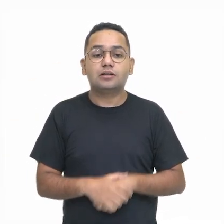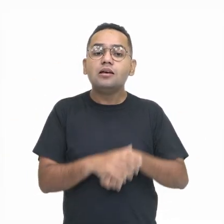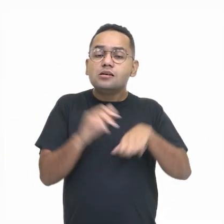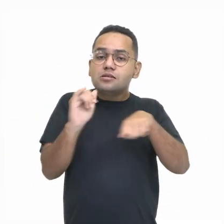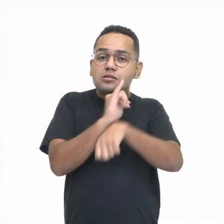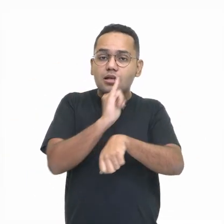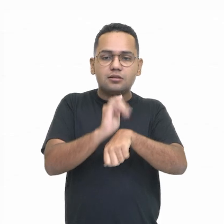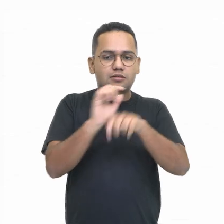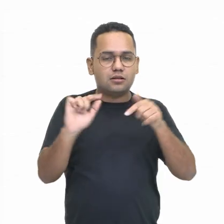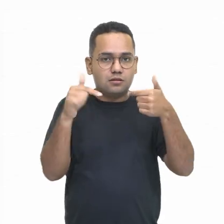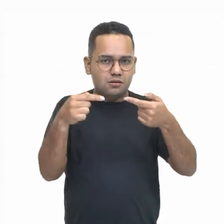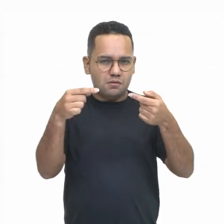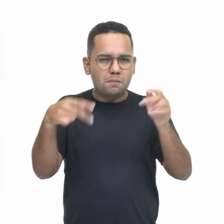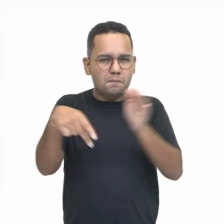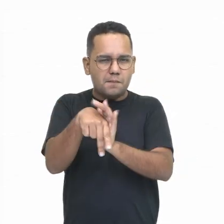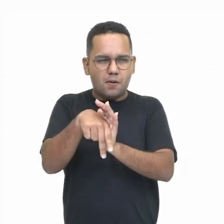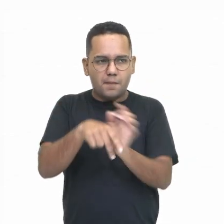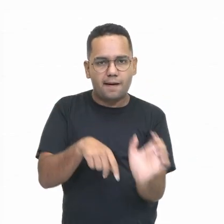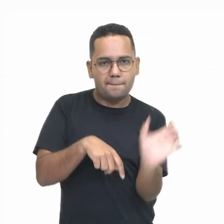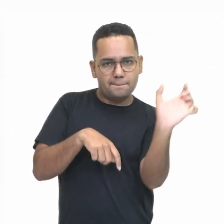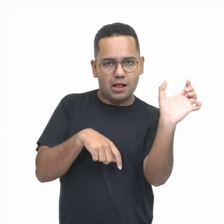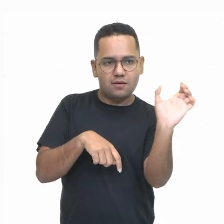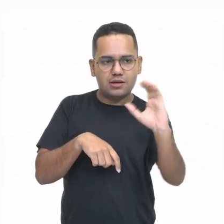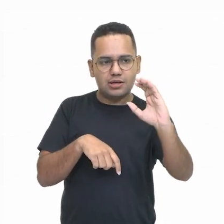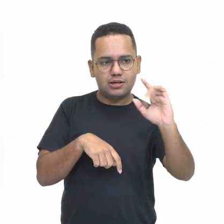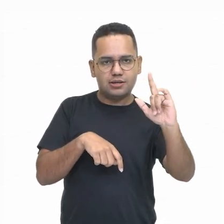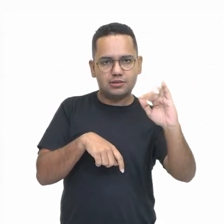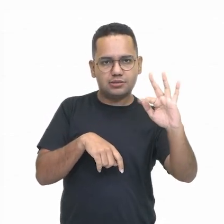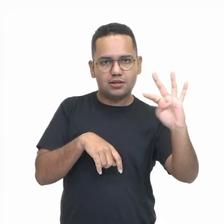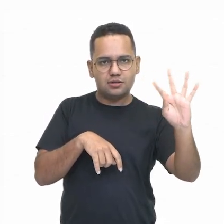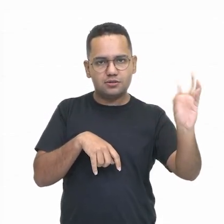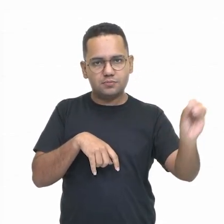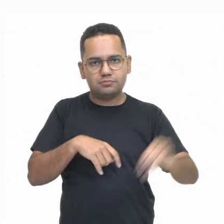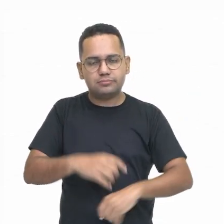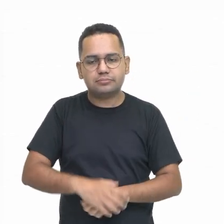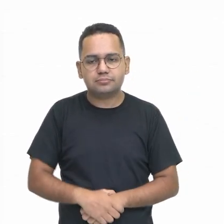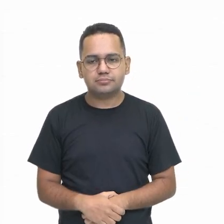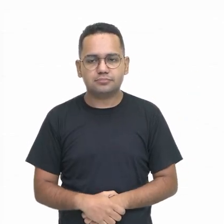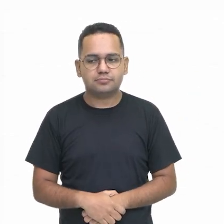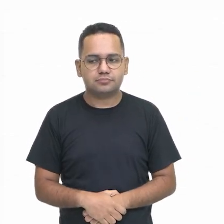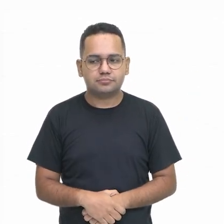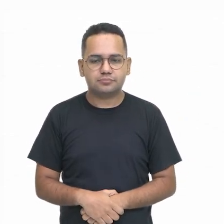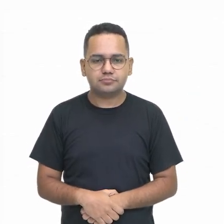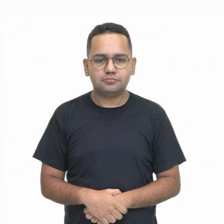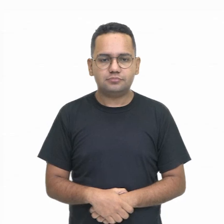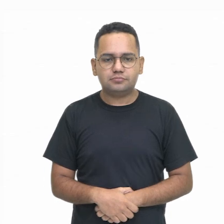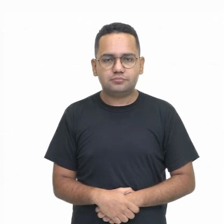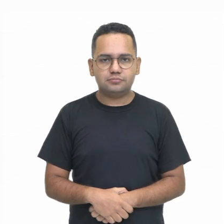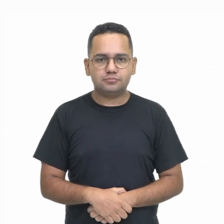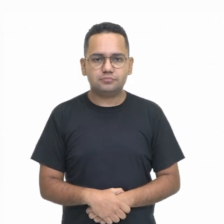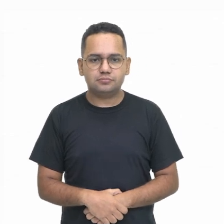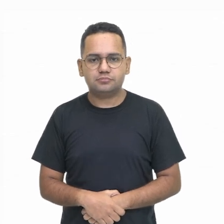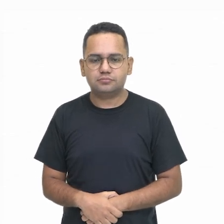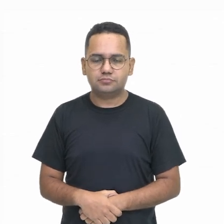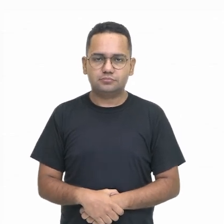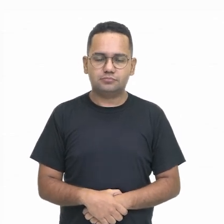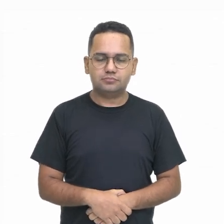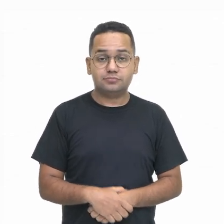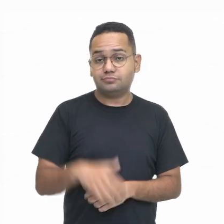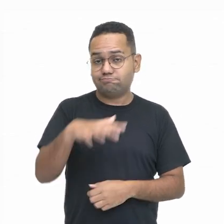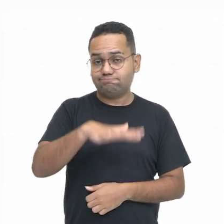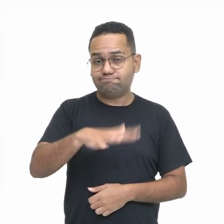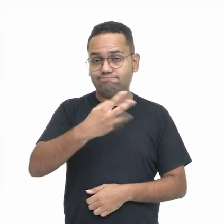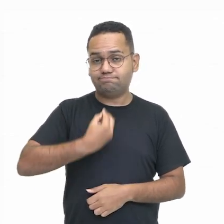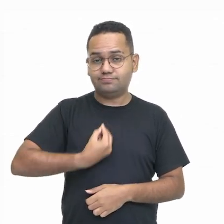Então, primeiro, que a gente vai ver como aparecem essas práticas, de fato, no mundo real,